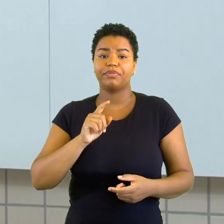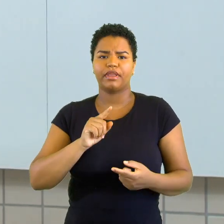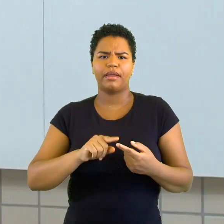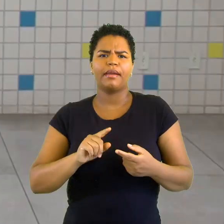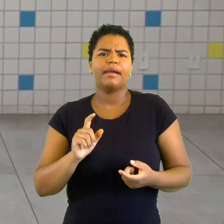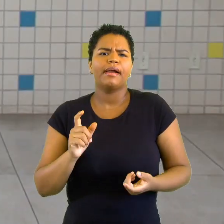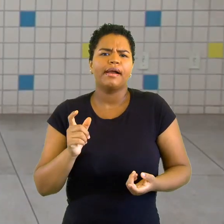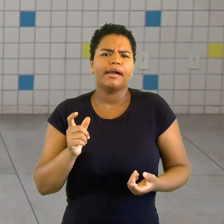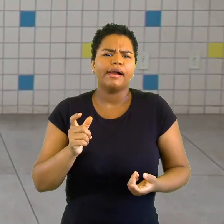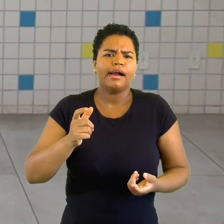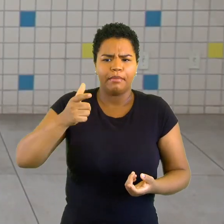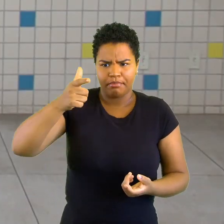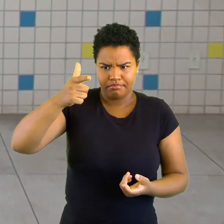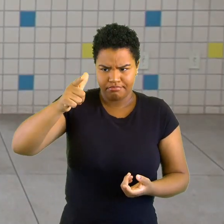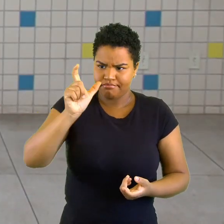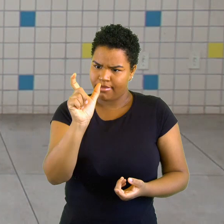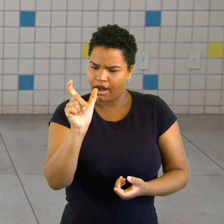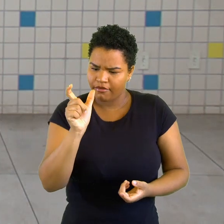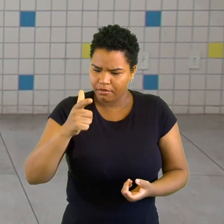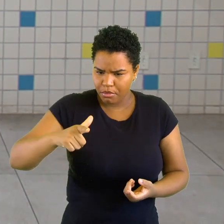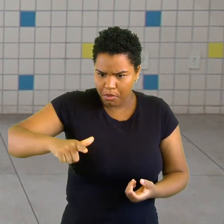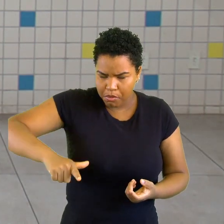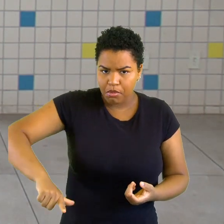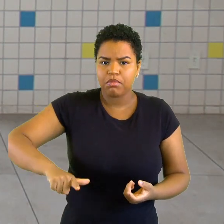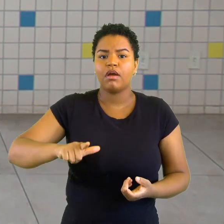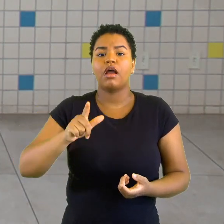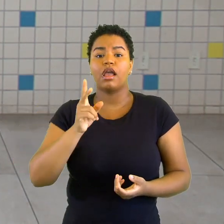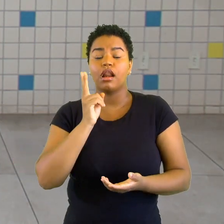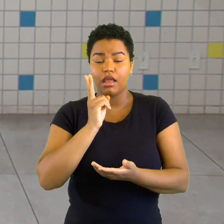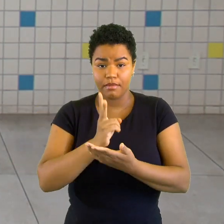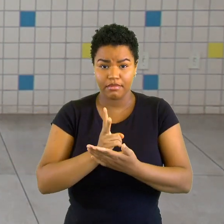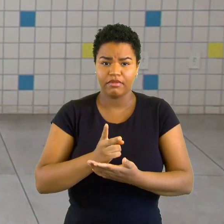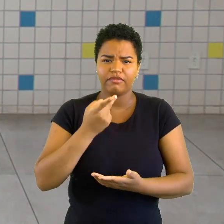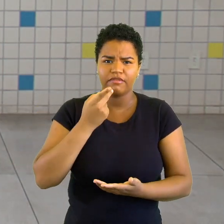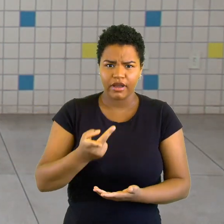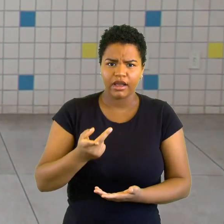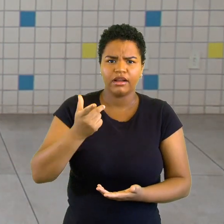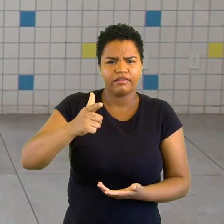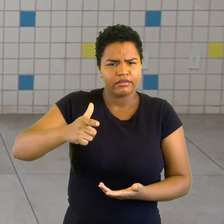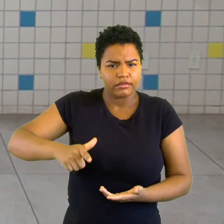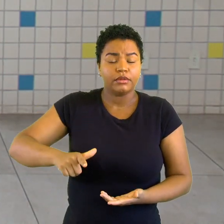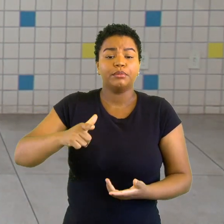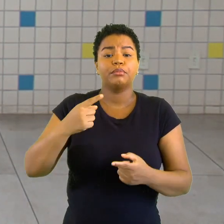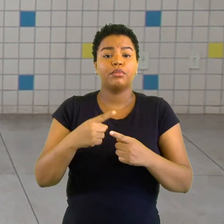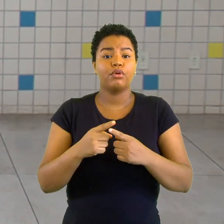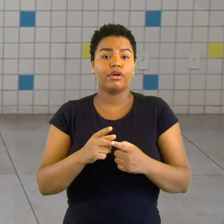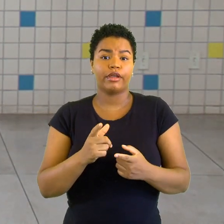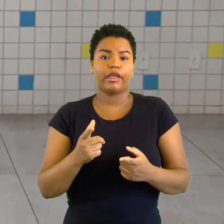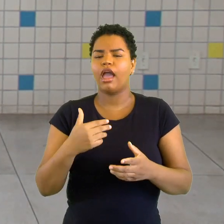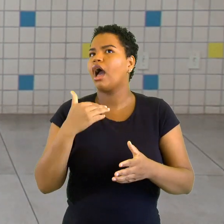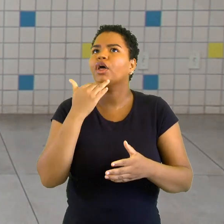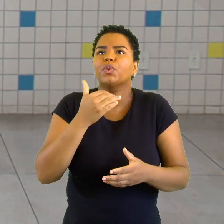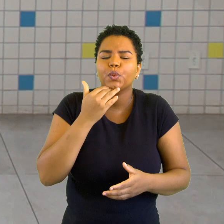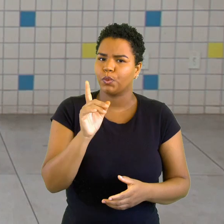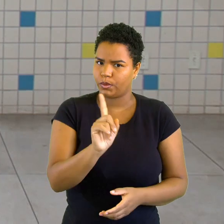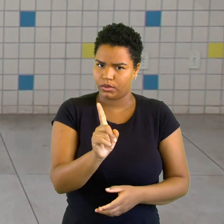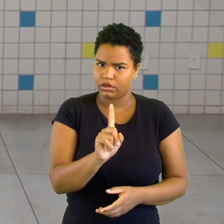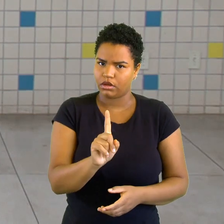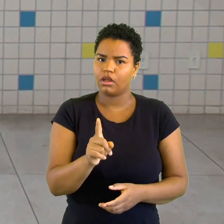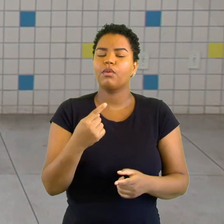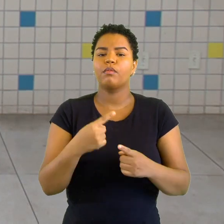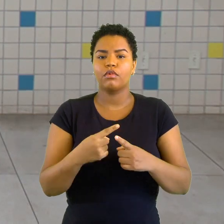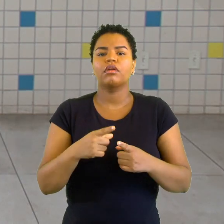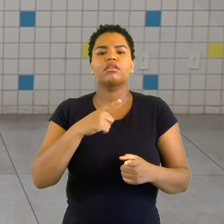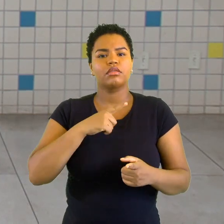mesma palavra ou uma palavra da mesma família. Ali está por algum motivo. As palavras cognatas, elas